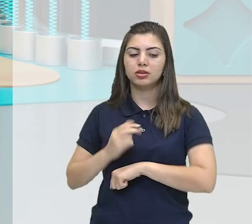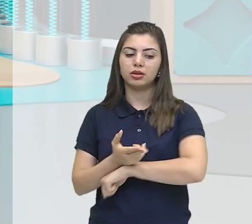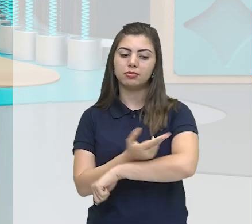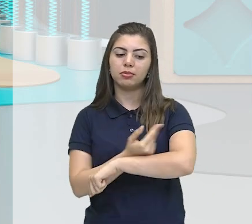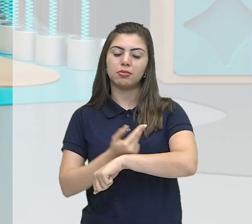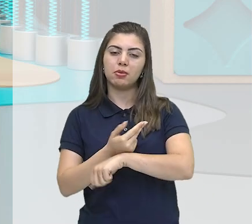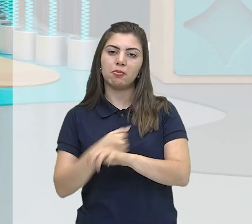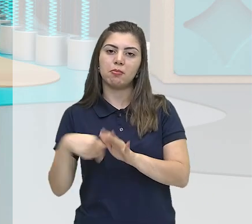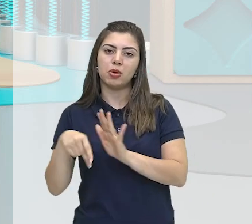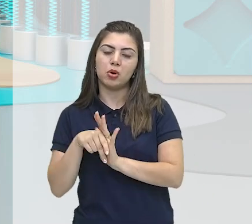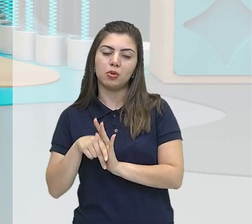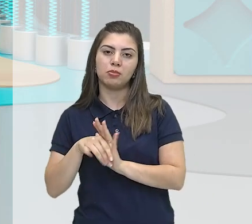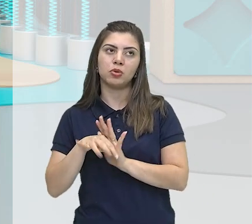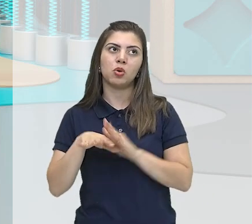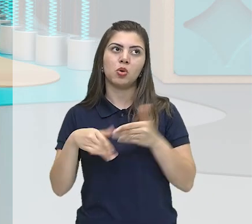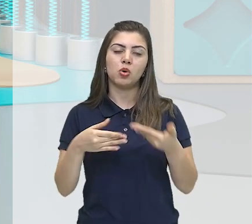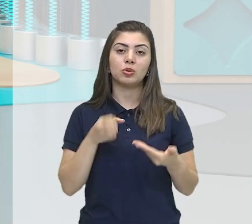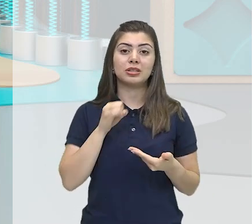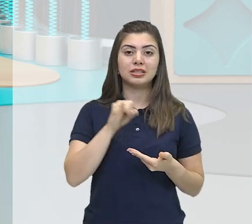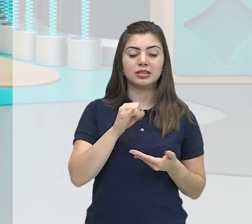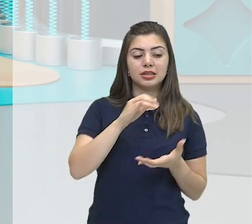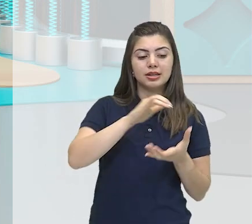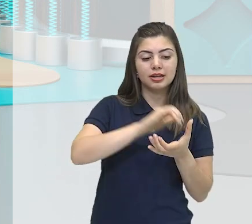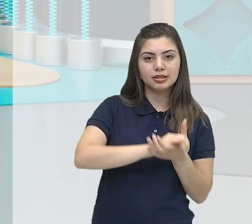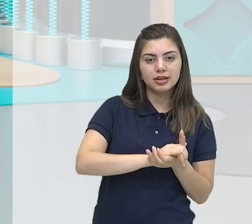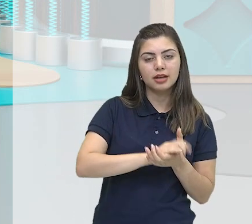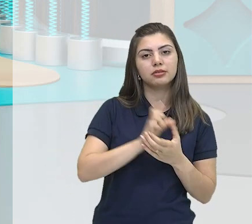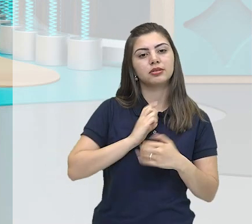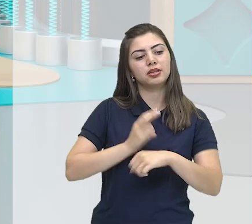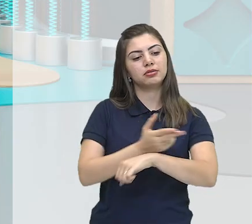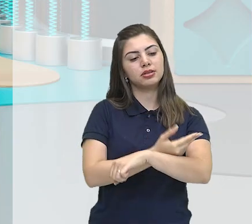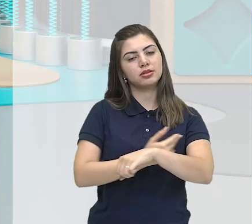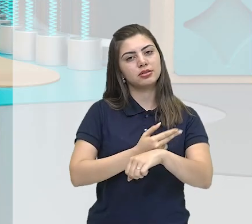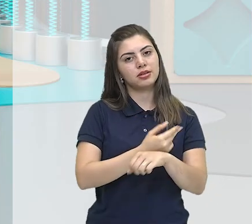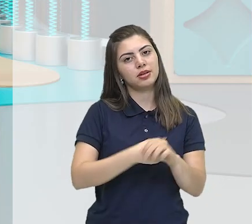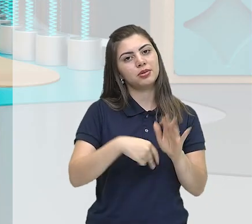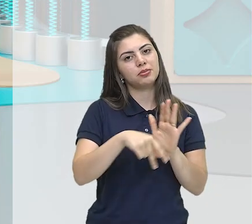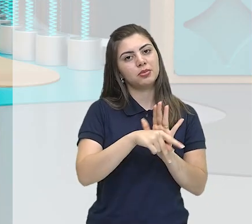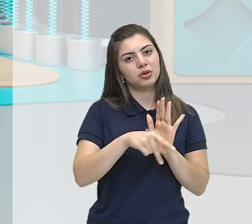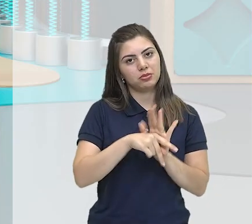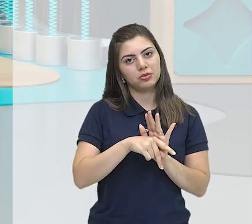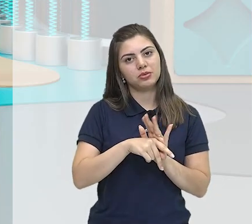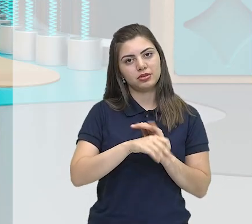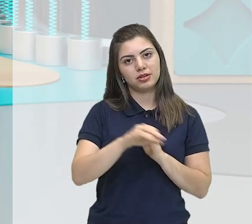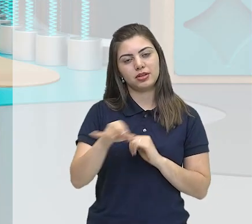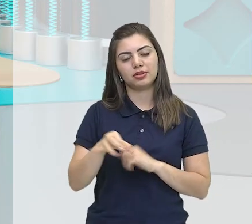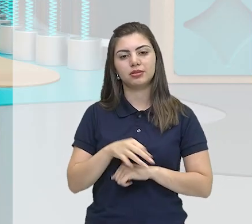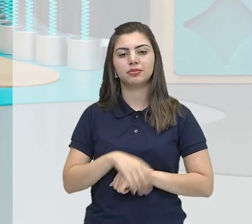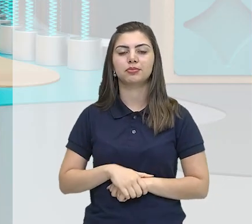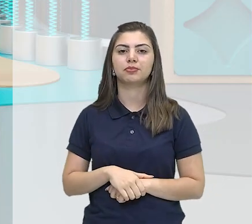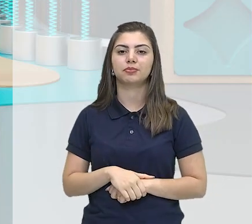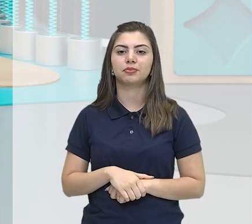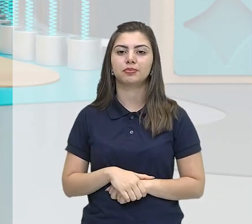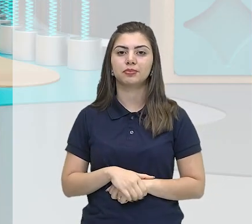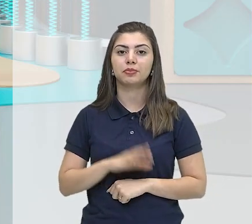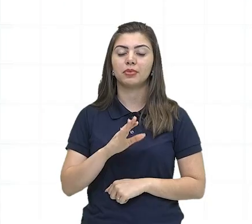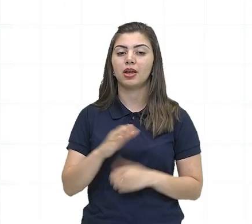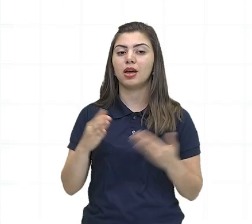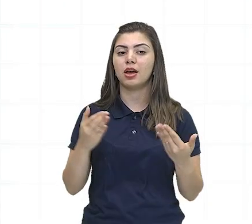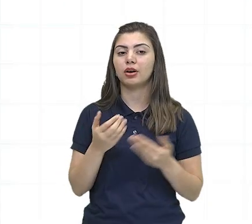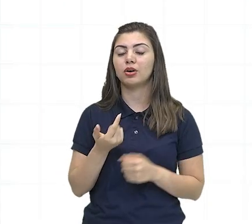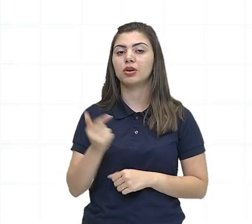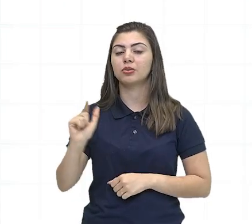as casadas também, os homens casados, os homens solteiros. Então, para cada traço tem um significado. Vamos falar agora sobre